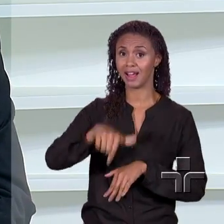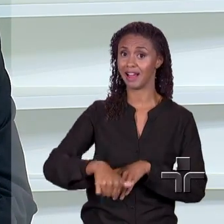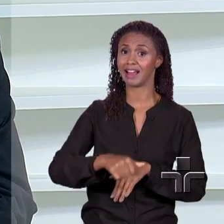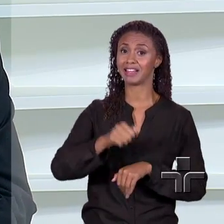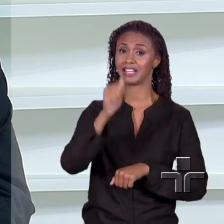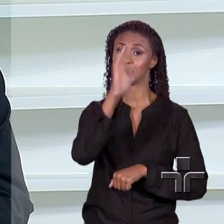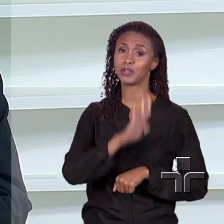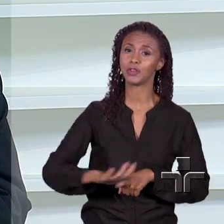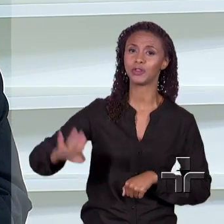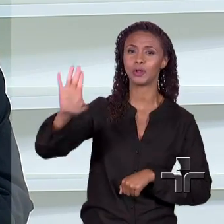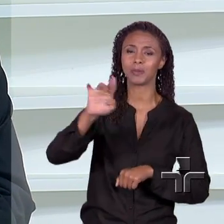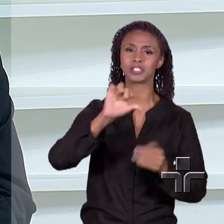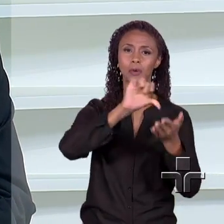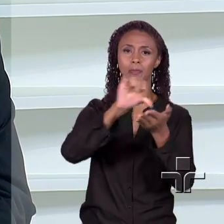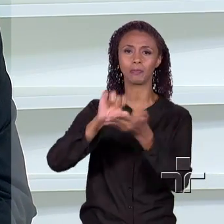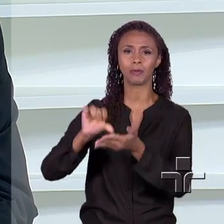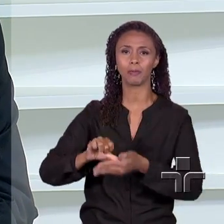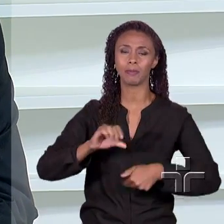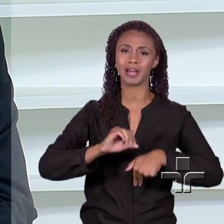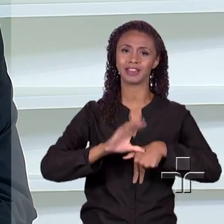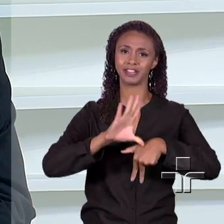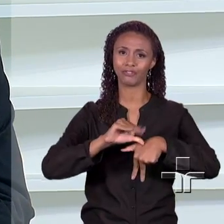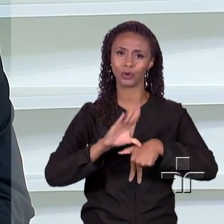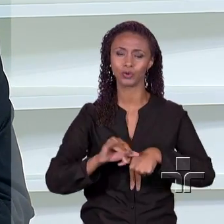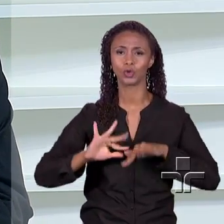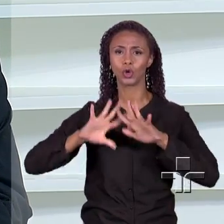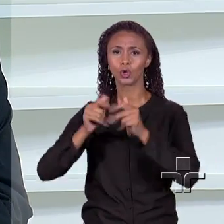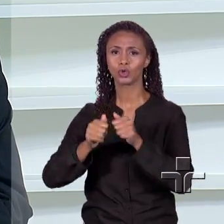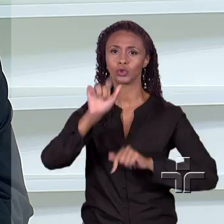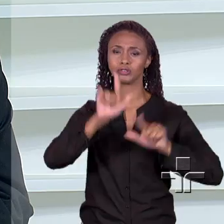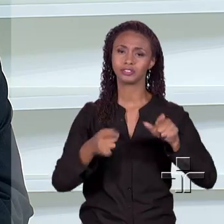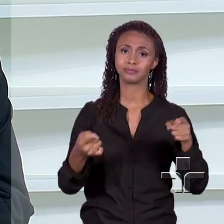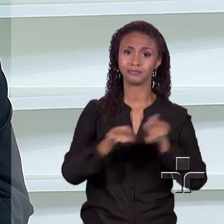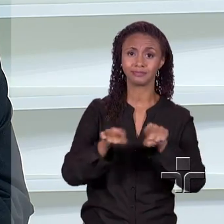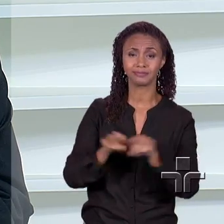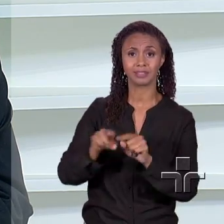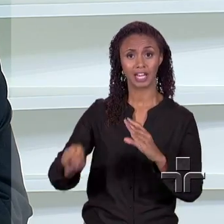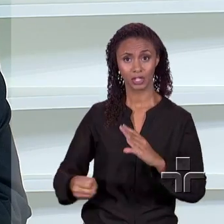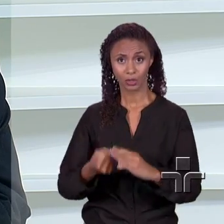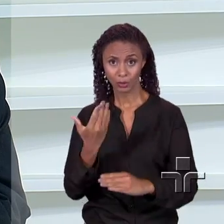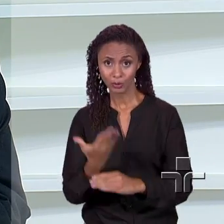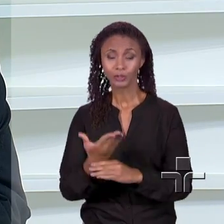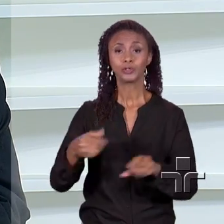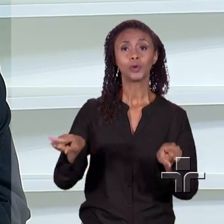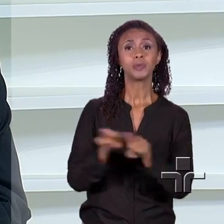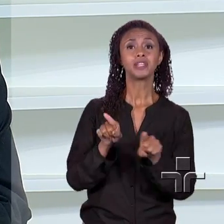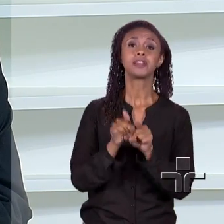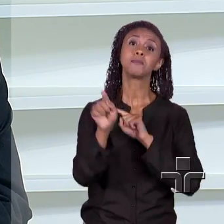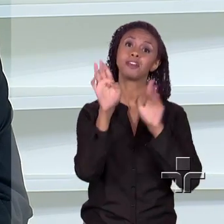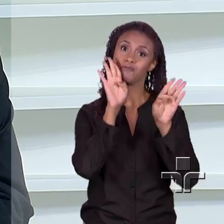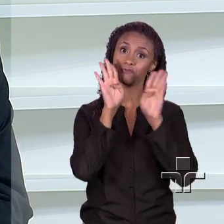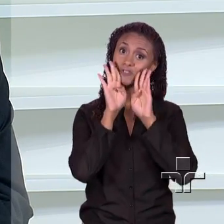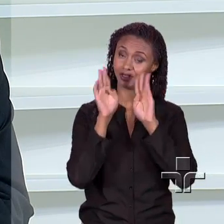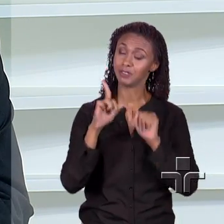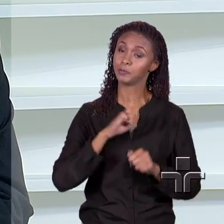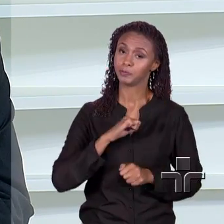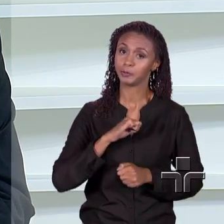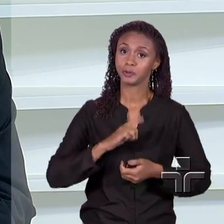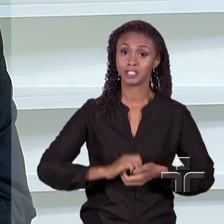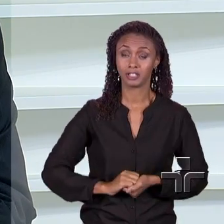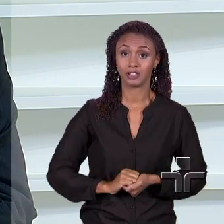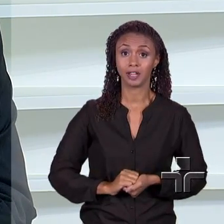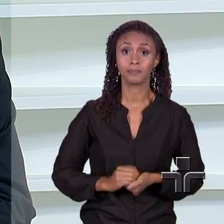TV Cultura, pelas emissoras afiliadas, pelo nosso canal no YouTube e pela nossa página no Facebook.